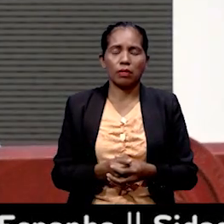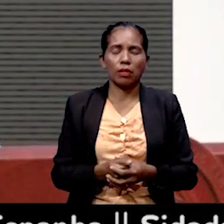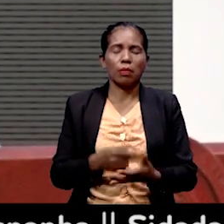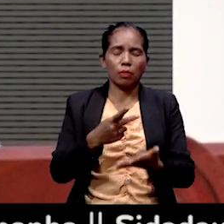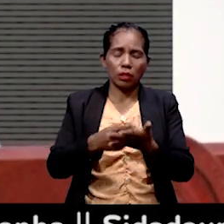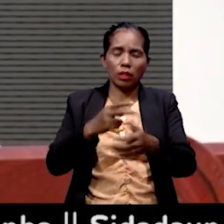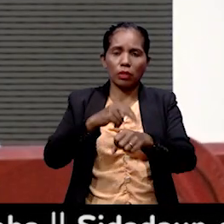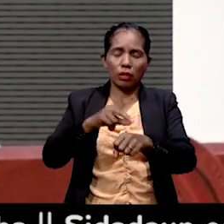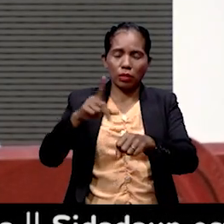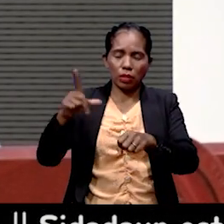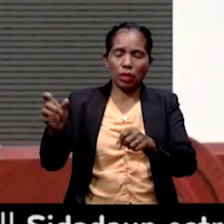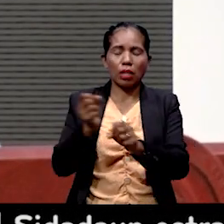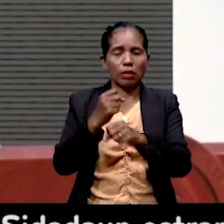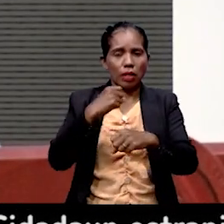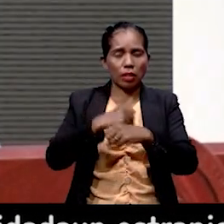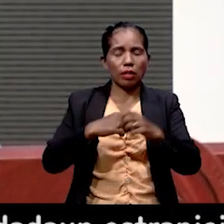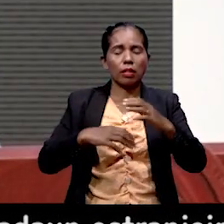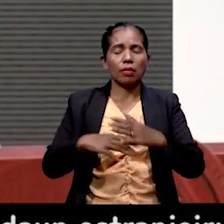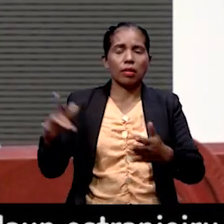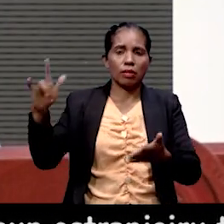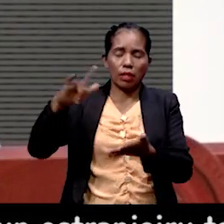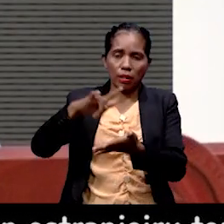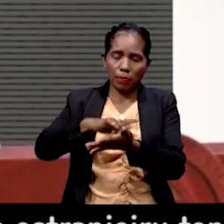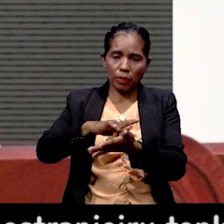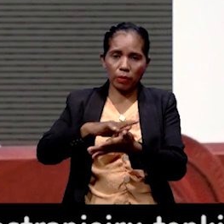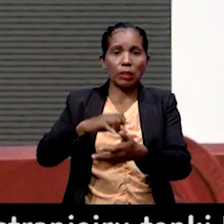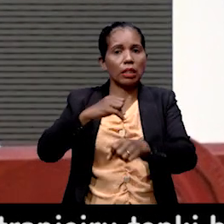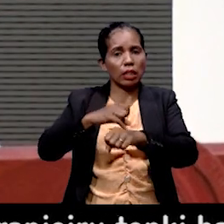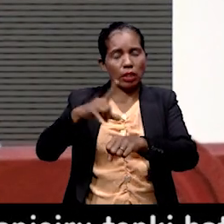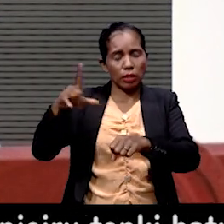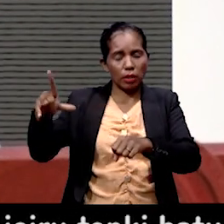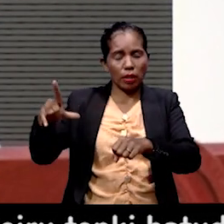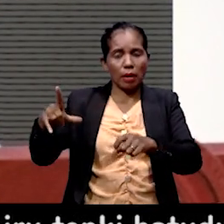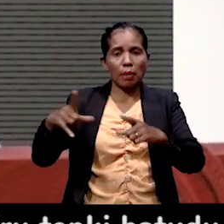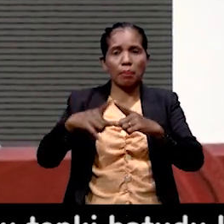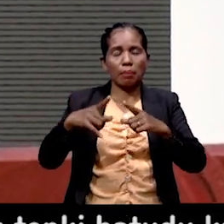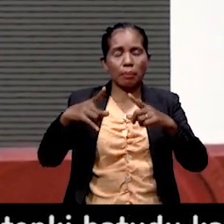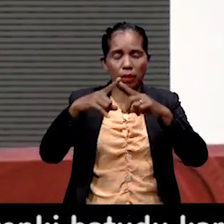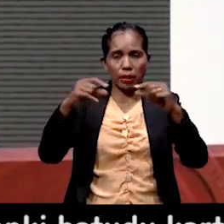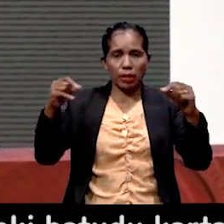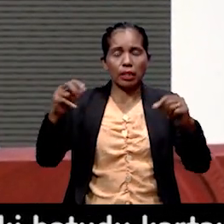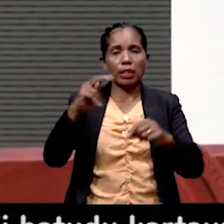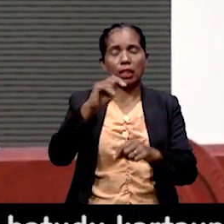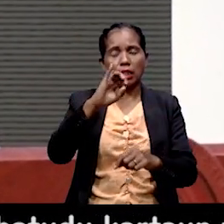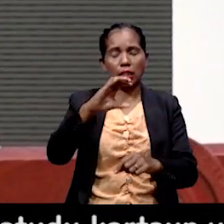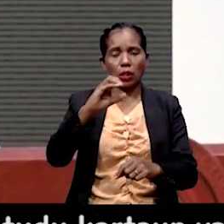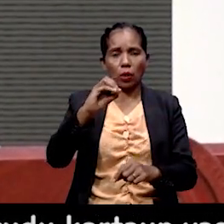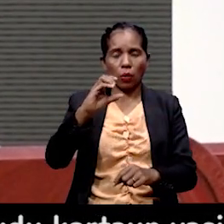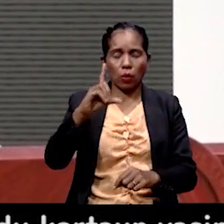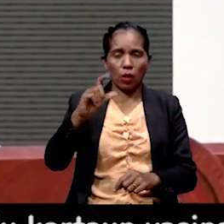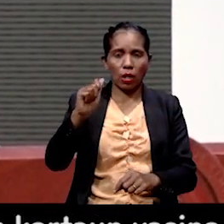nacional de construir um aeroporto internacional presidente Nicolau Lovato Endili moderno,